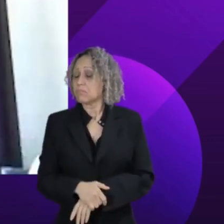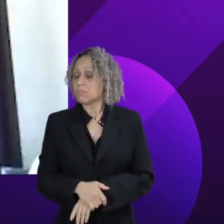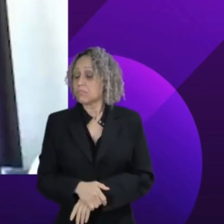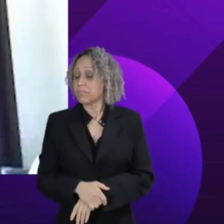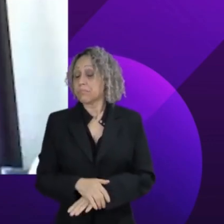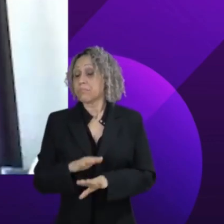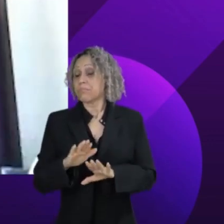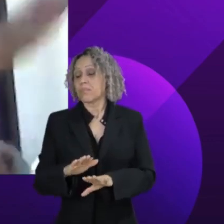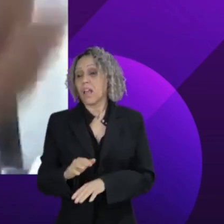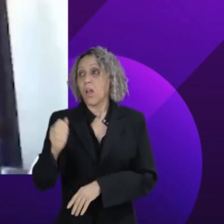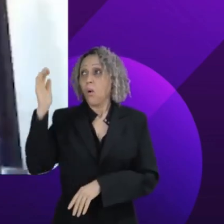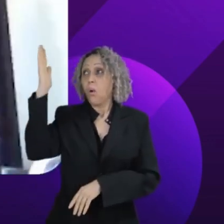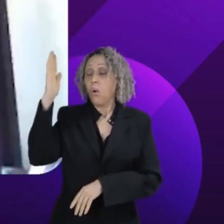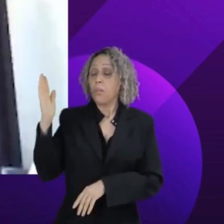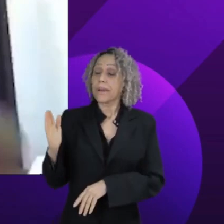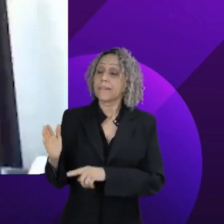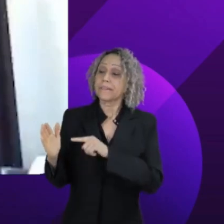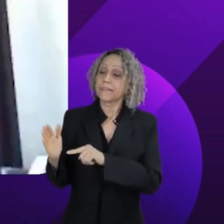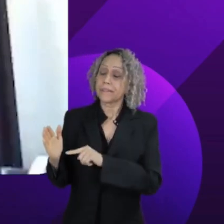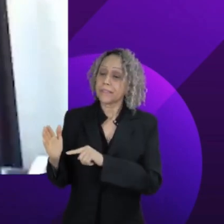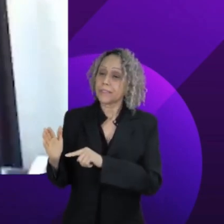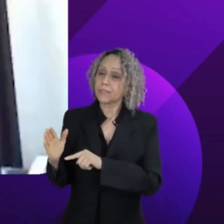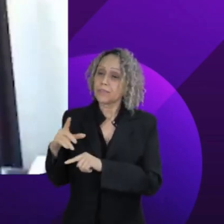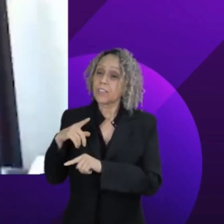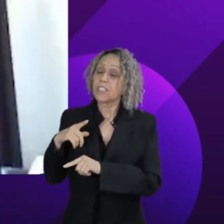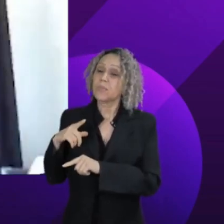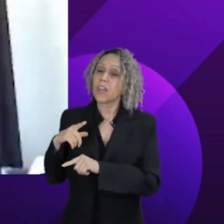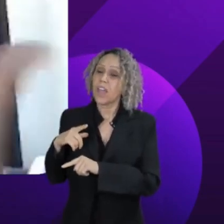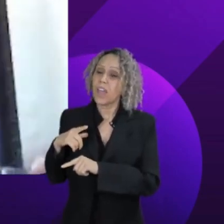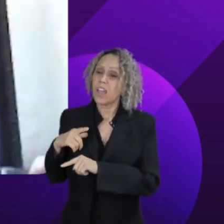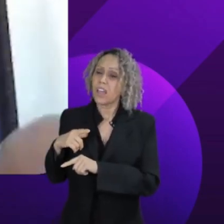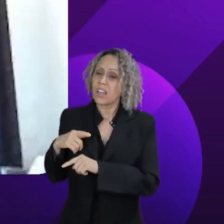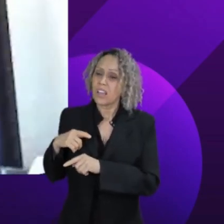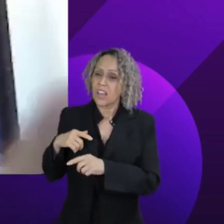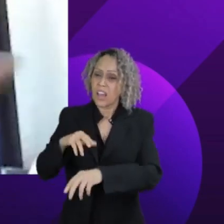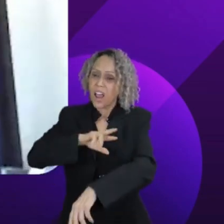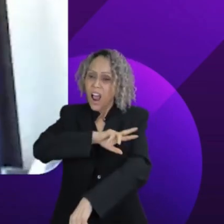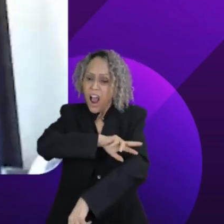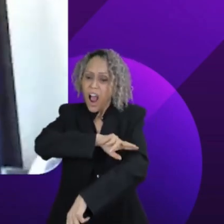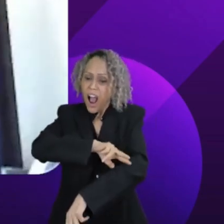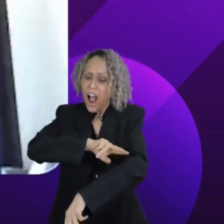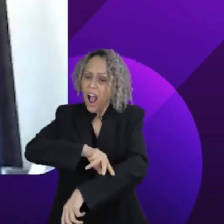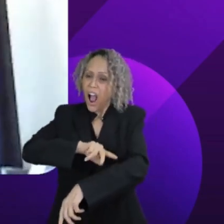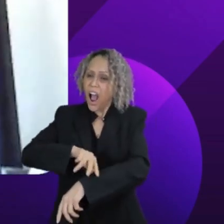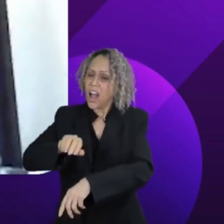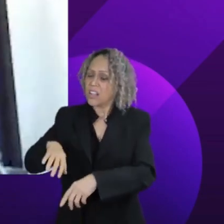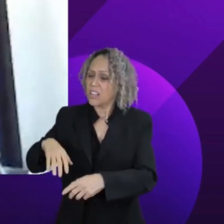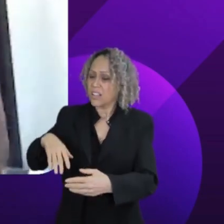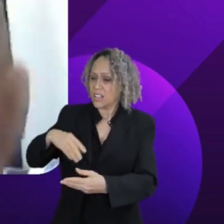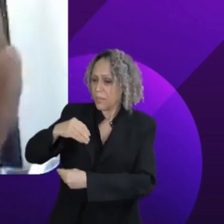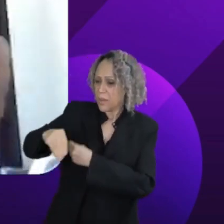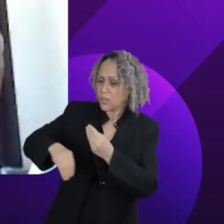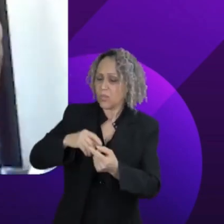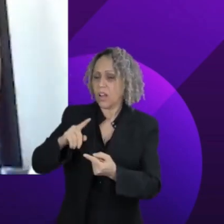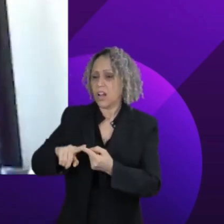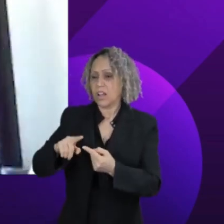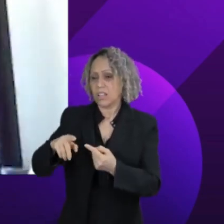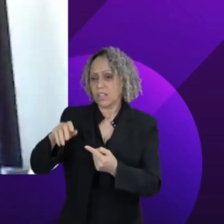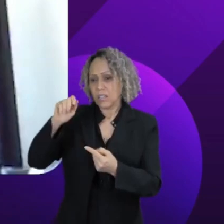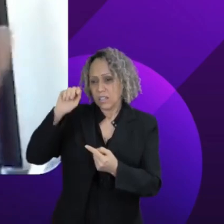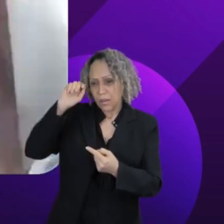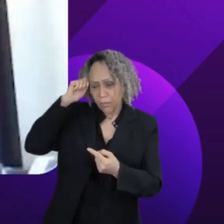a gente conformou esse quadro de preconceito de marca. O que isso significa? Que no Brasil,